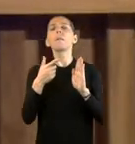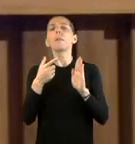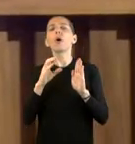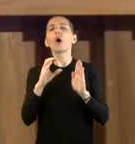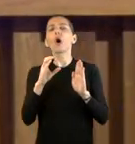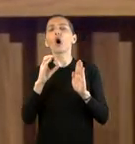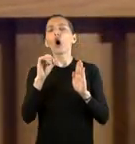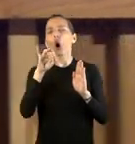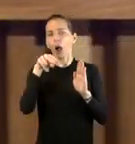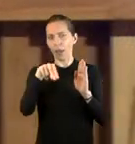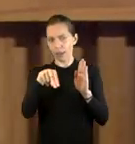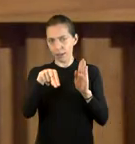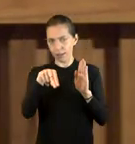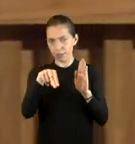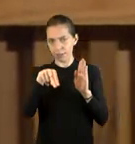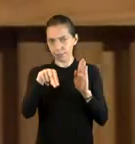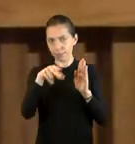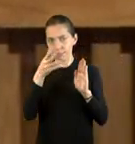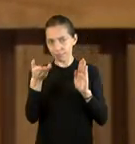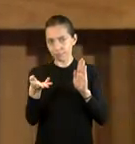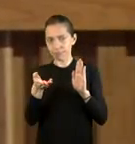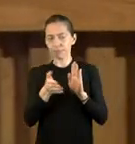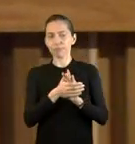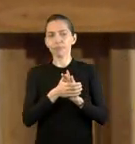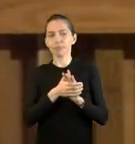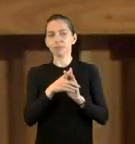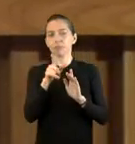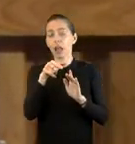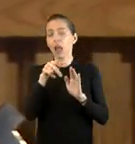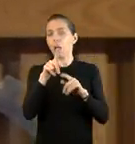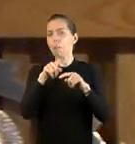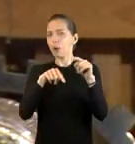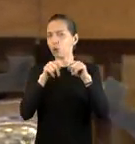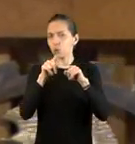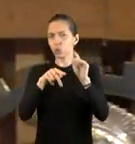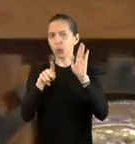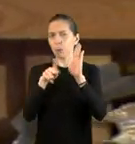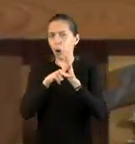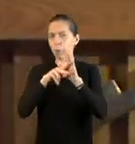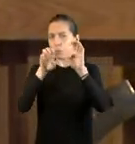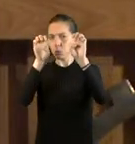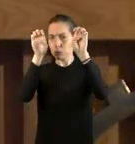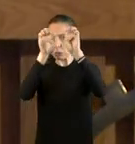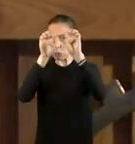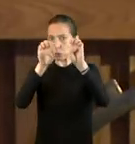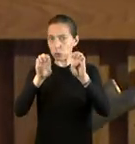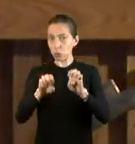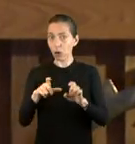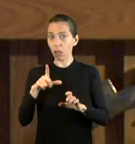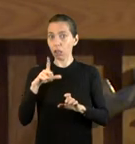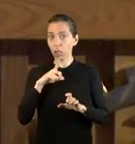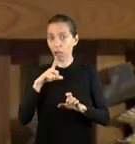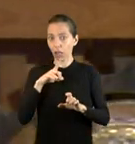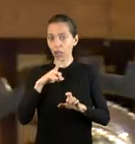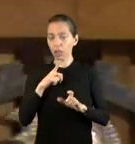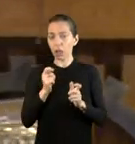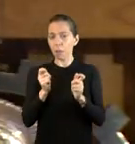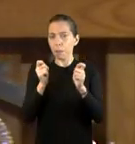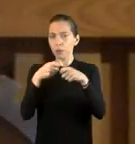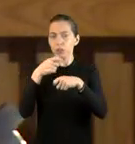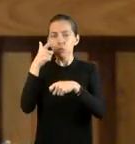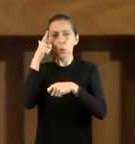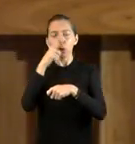O COE ele é um produto mais estruturado, né? Então, ele é uma forma de você alcançar